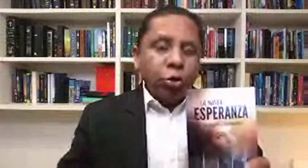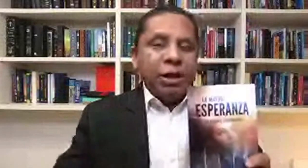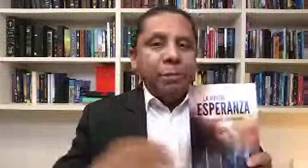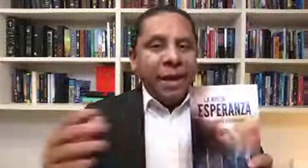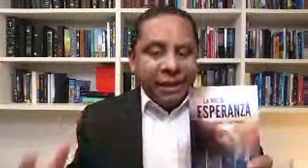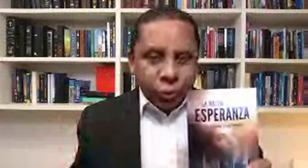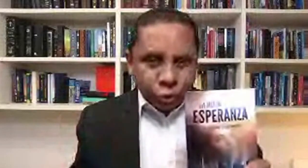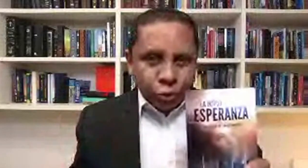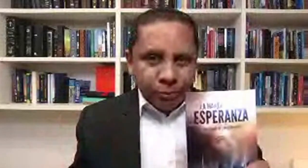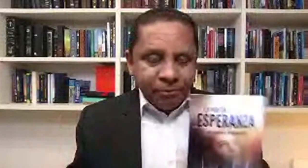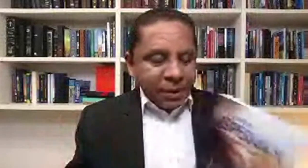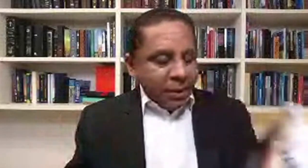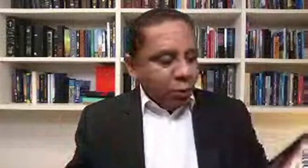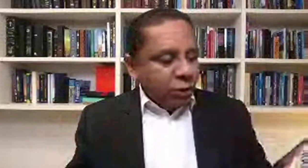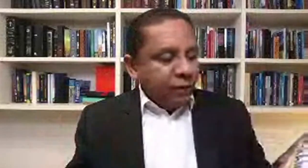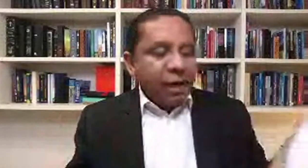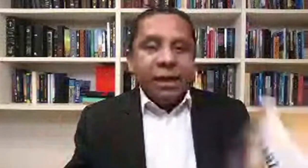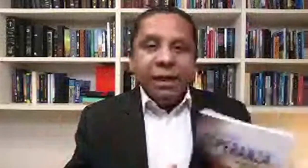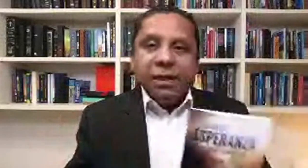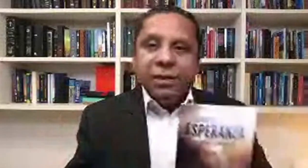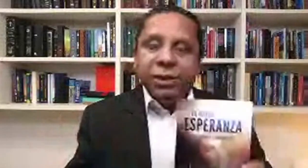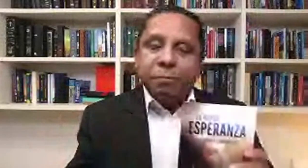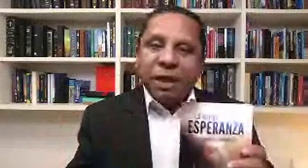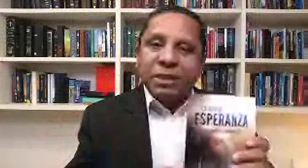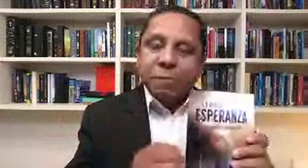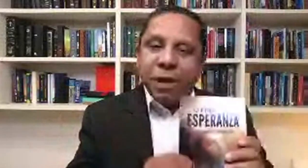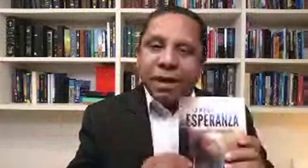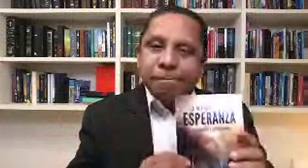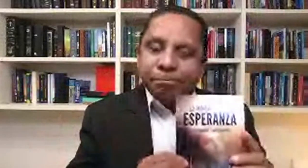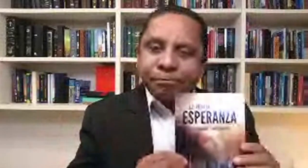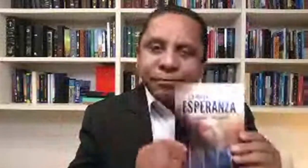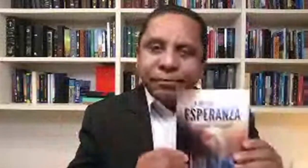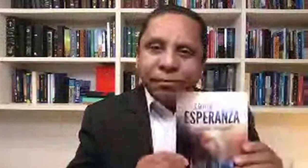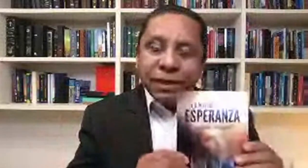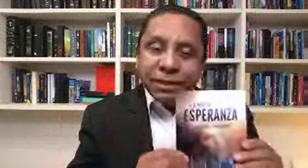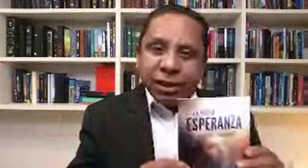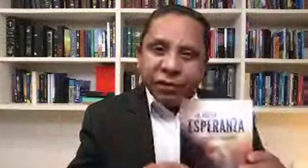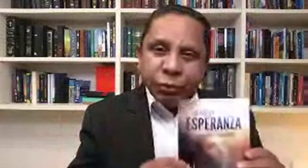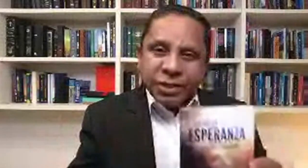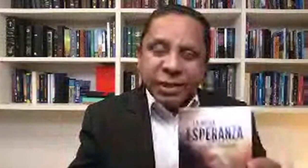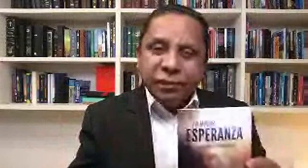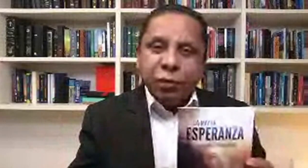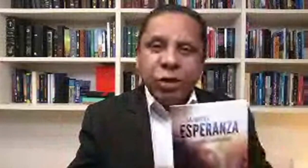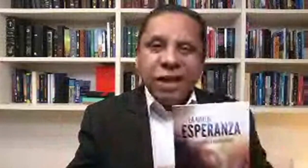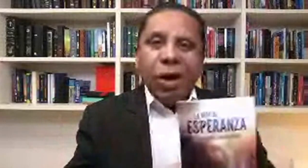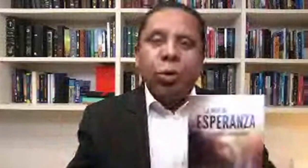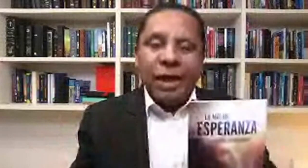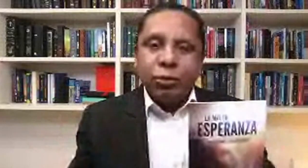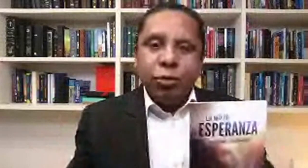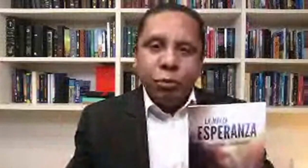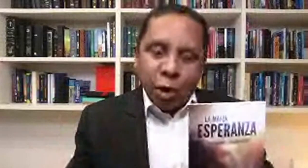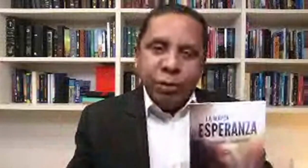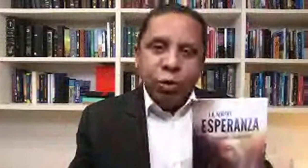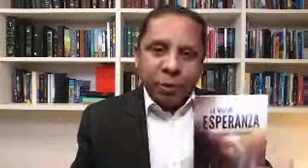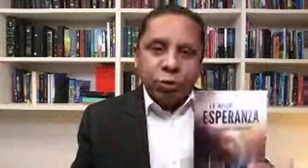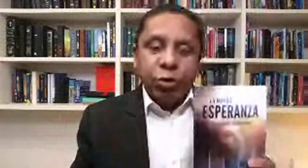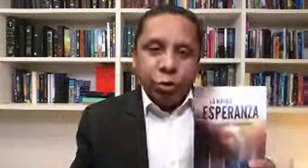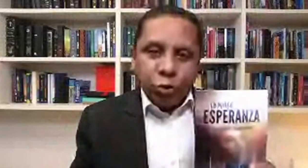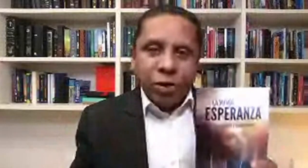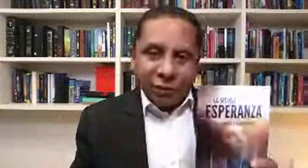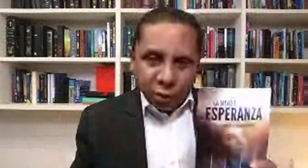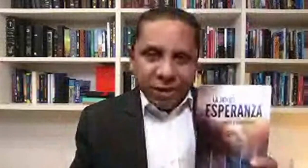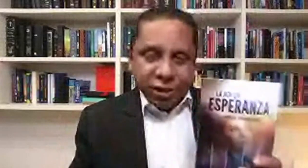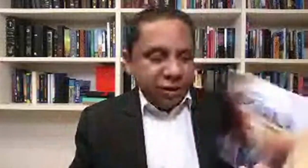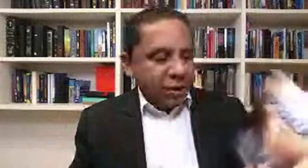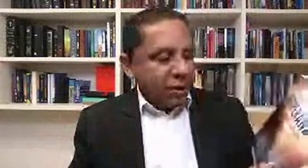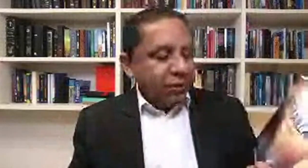em toda a América do Sul. Eu tive a alegria de participar escrevendo esse livro ao lado do meu amigo, pastor